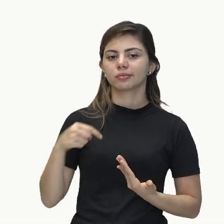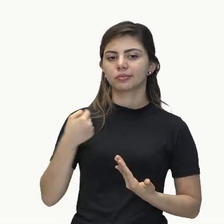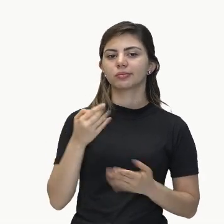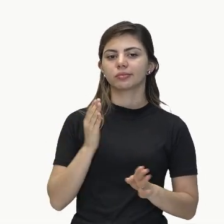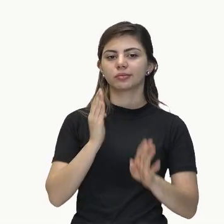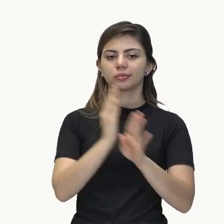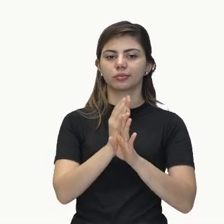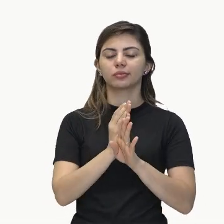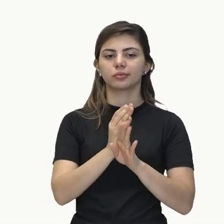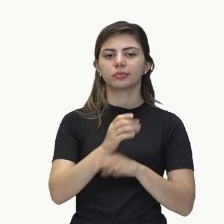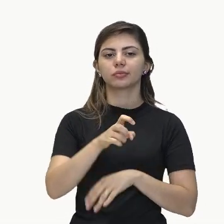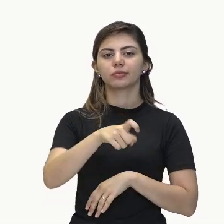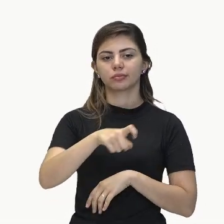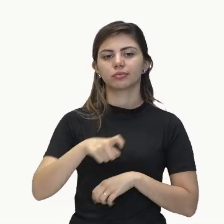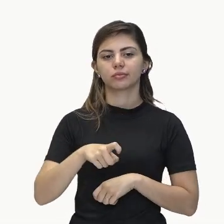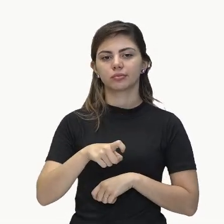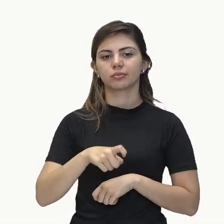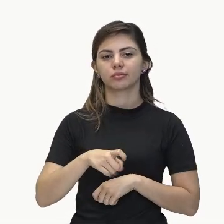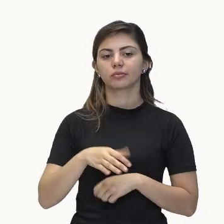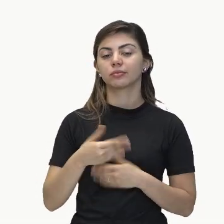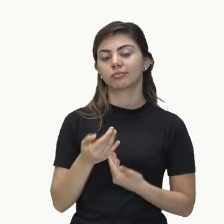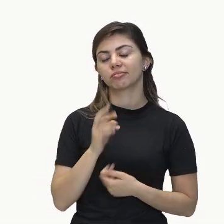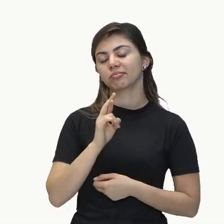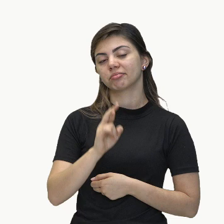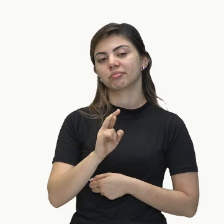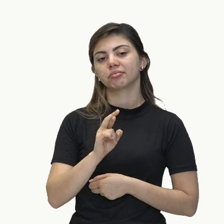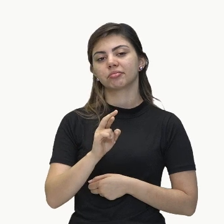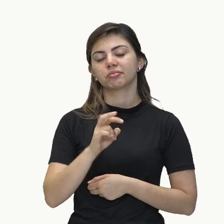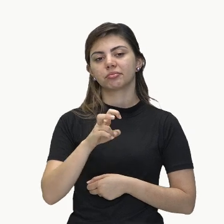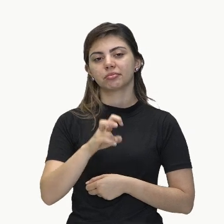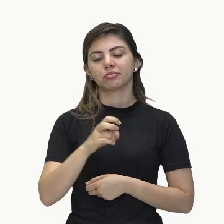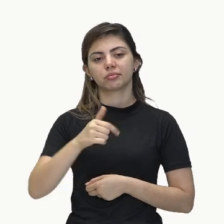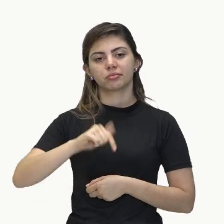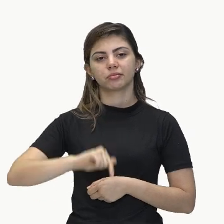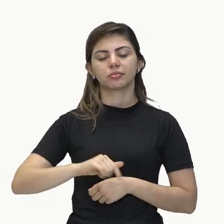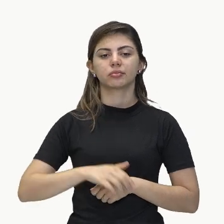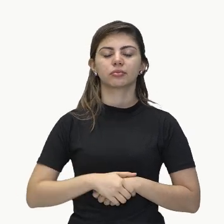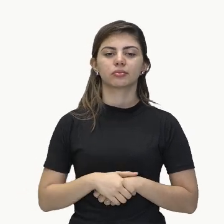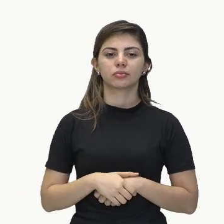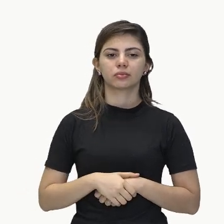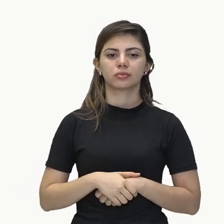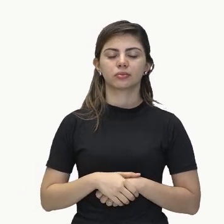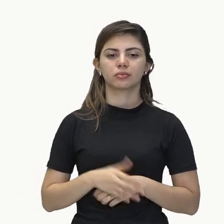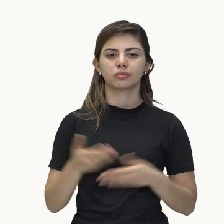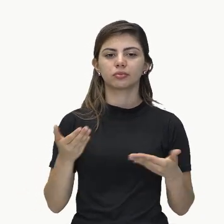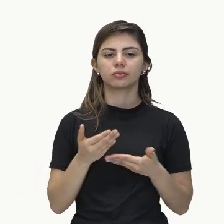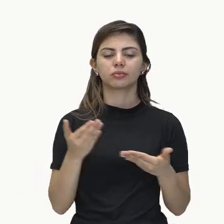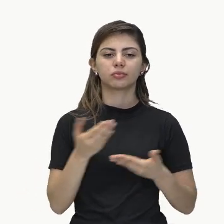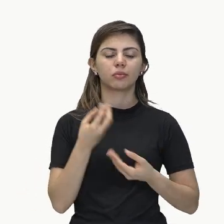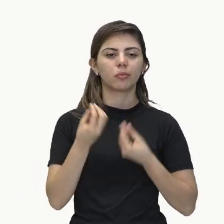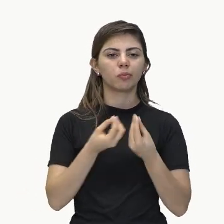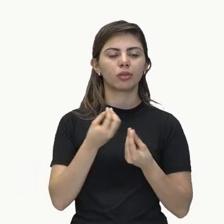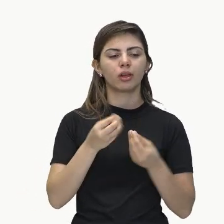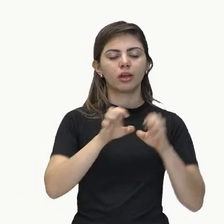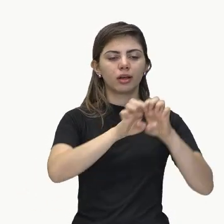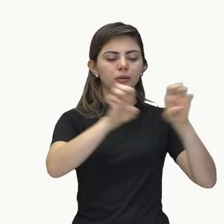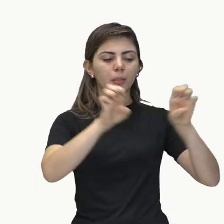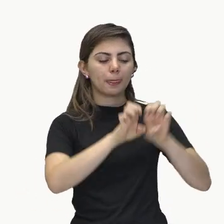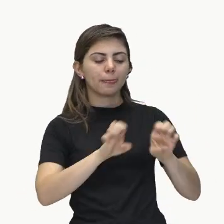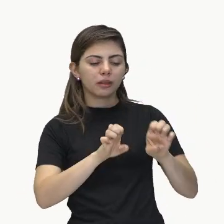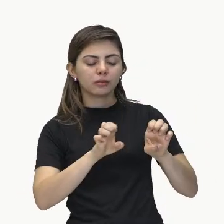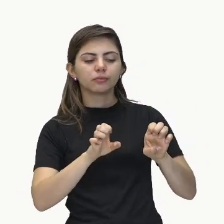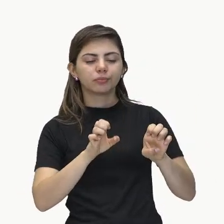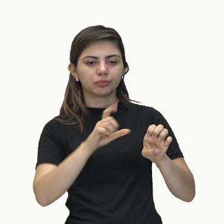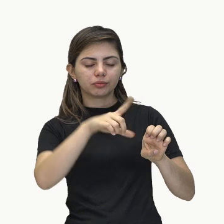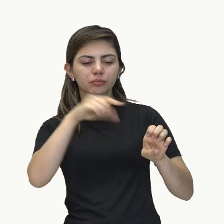x, que por coincidência deu 5 novamente. E agora eu vou escolher uma das minhas duas equações para fazer a